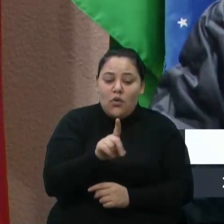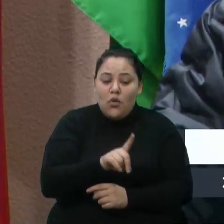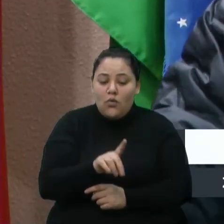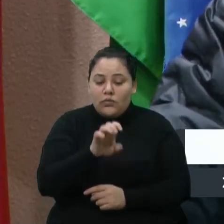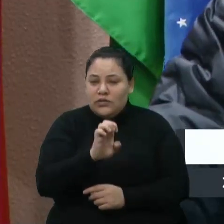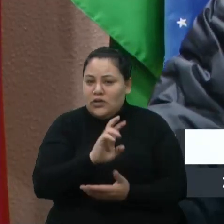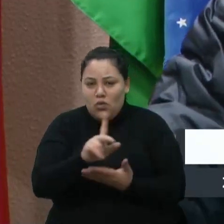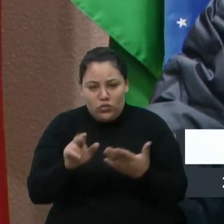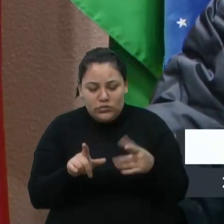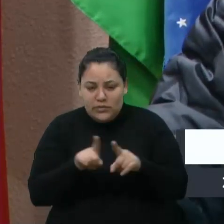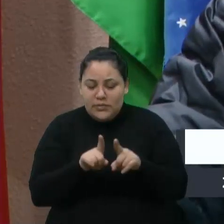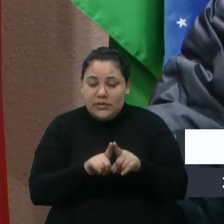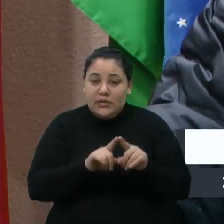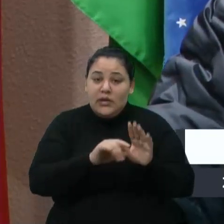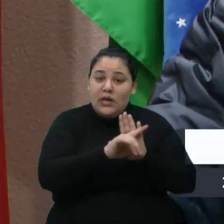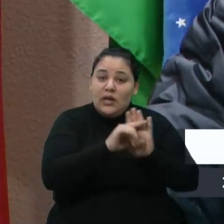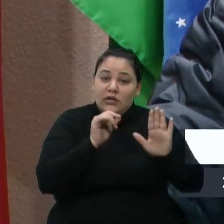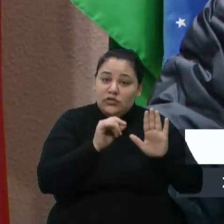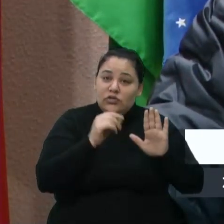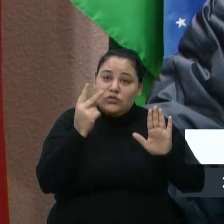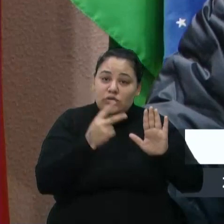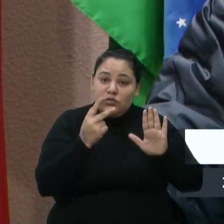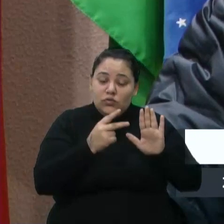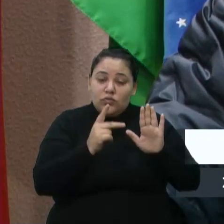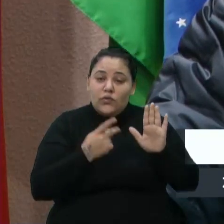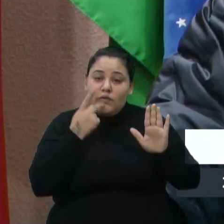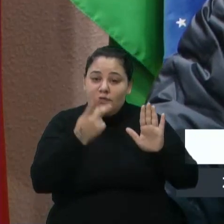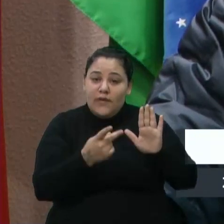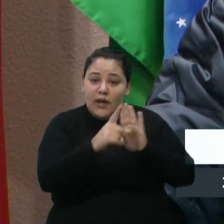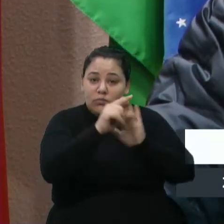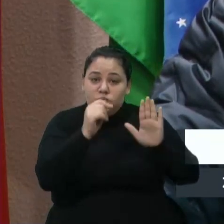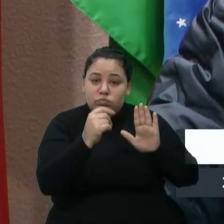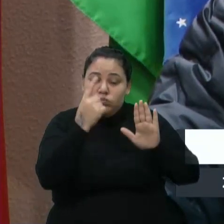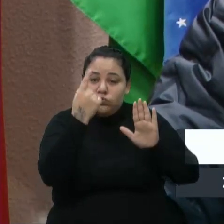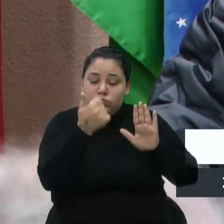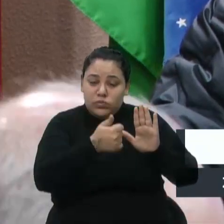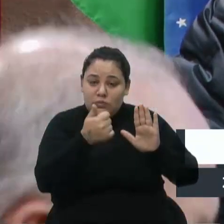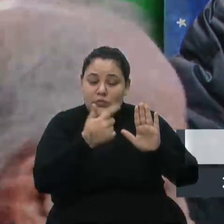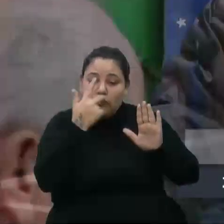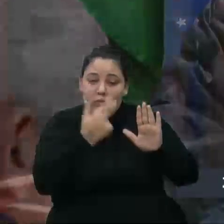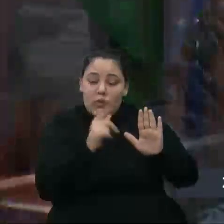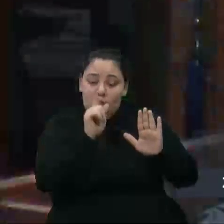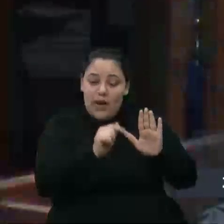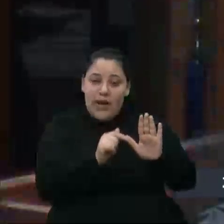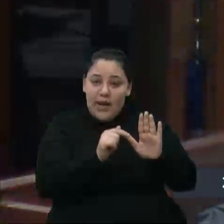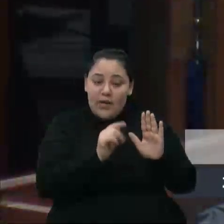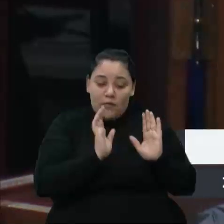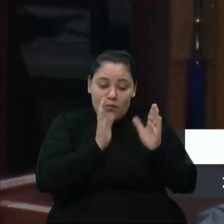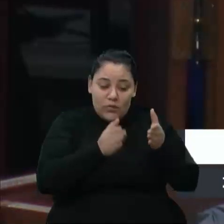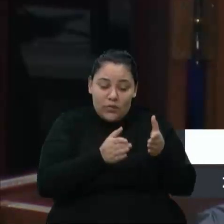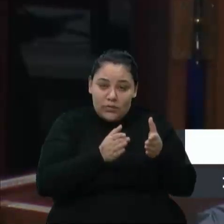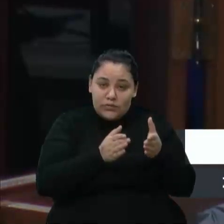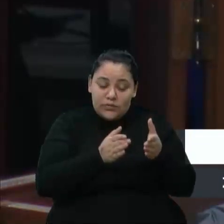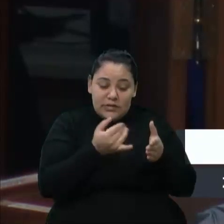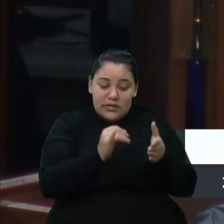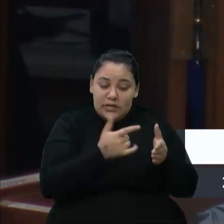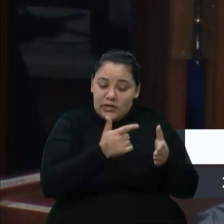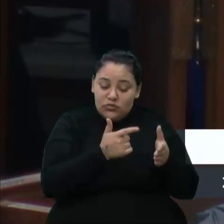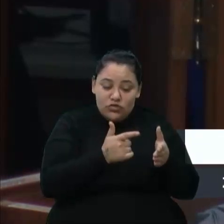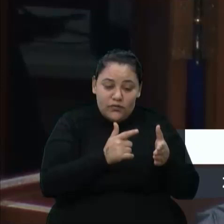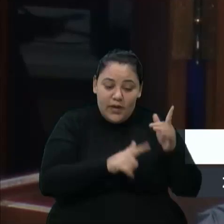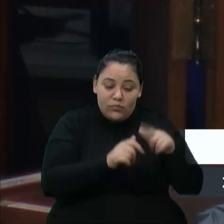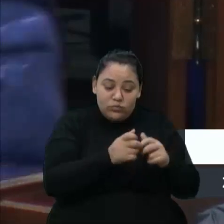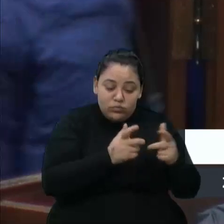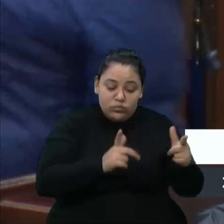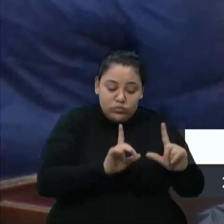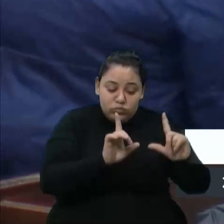A proibição a que se refere o artigo 1º incide exclusivamente sobre o material sem origem comprovada, não